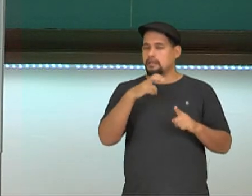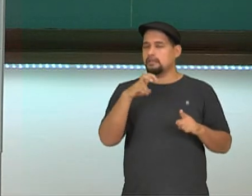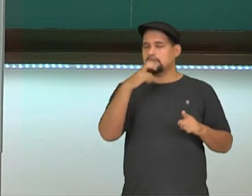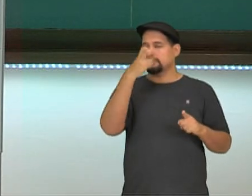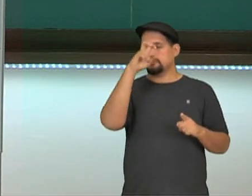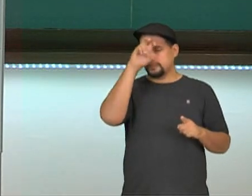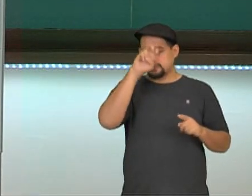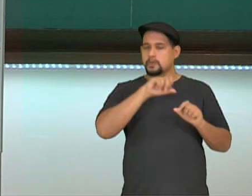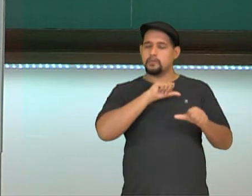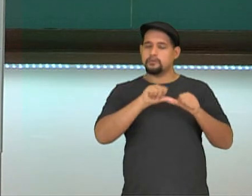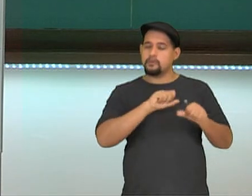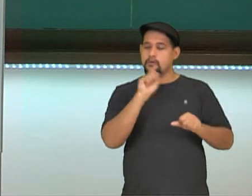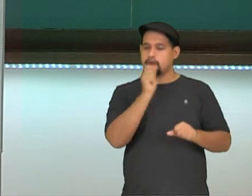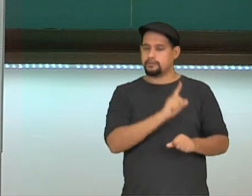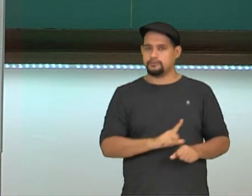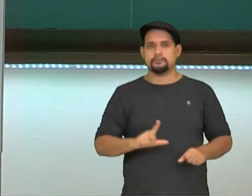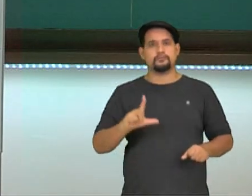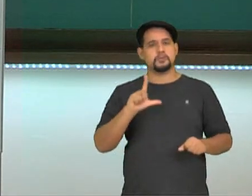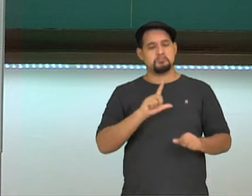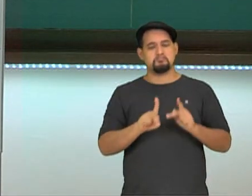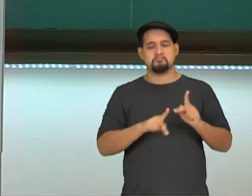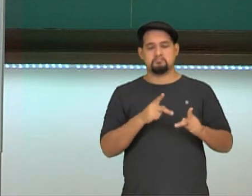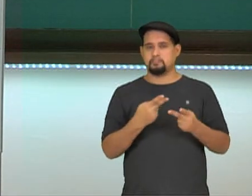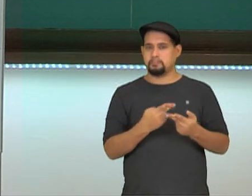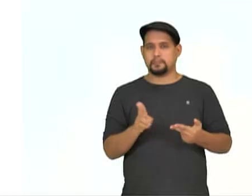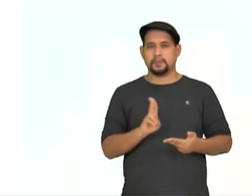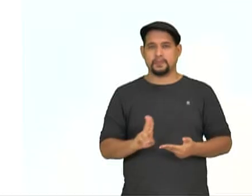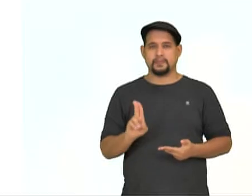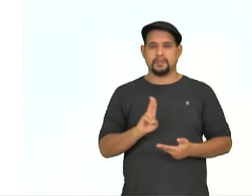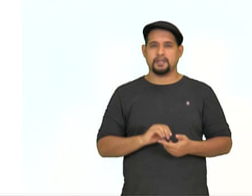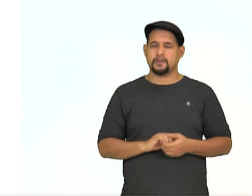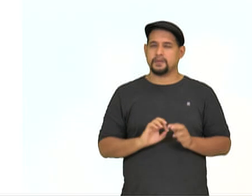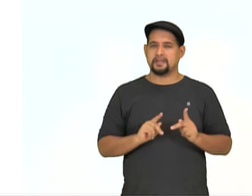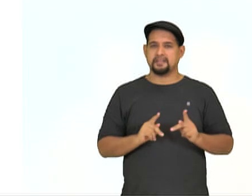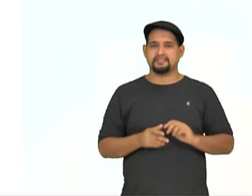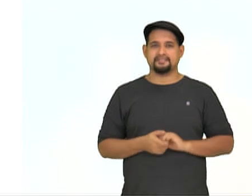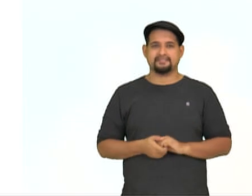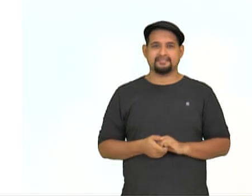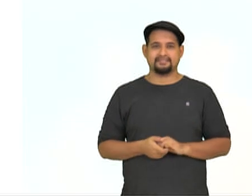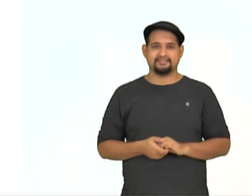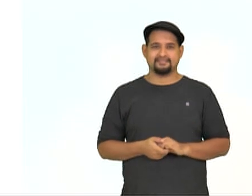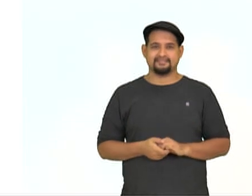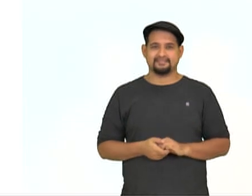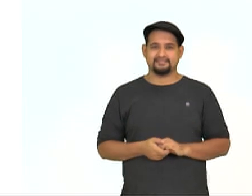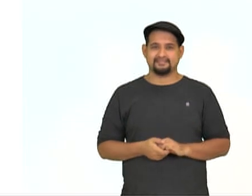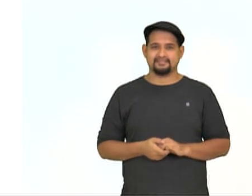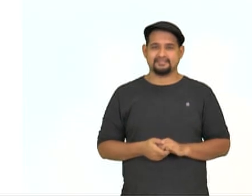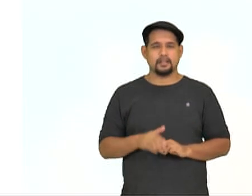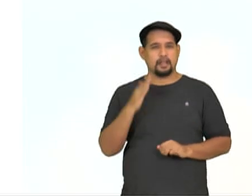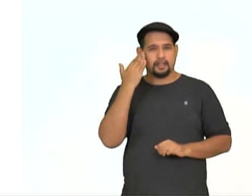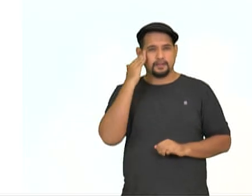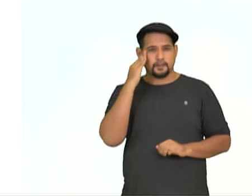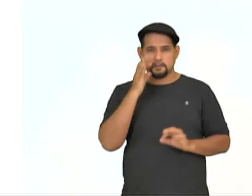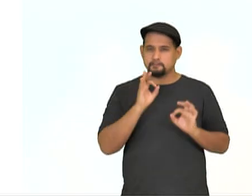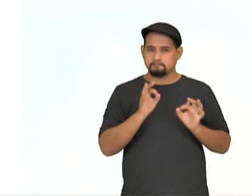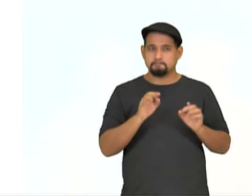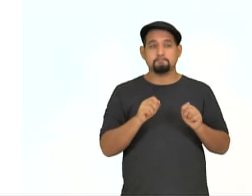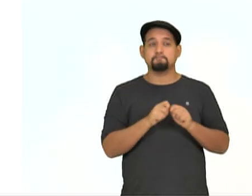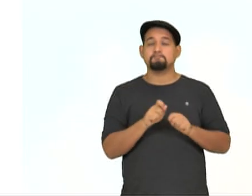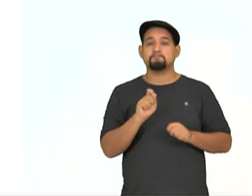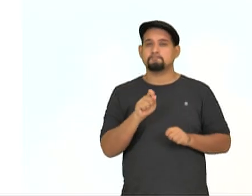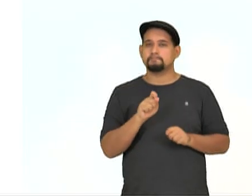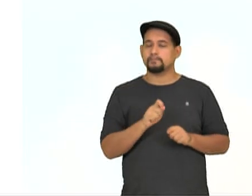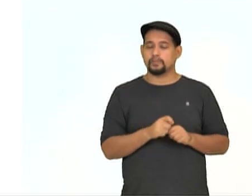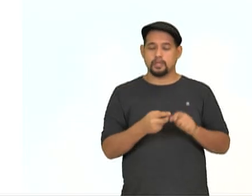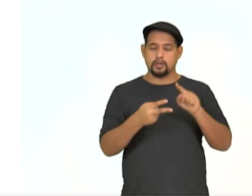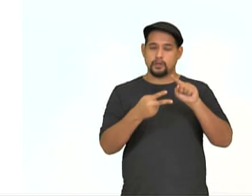transformação, tornou o azul uma coisa muito popular. Ok? Conseguimos dar uma entendida e vamos fazer o seguinte, vamos